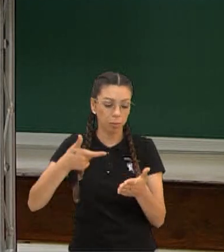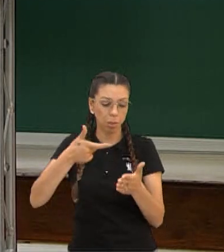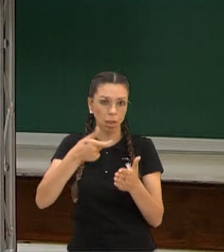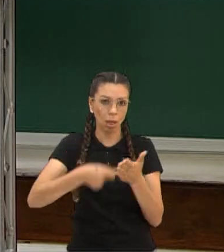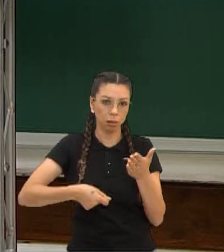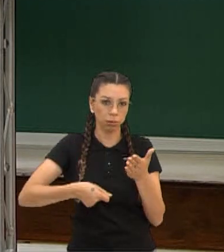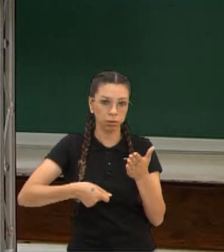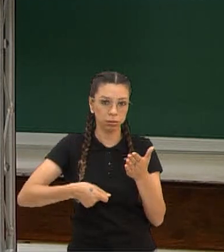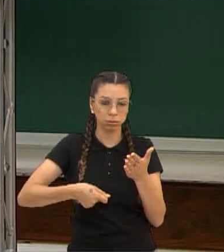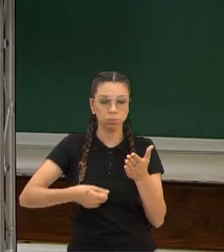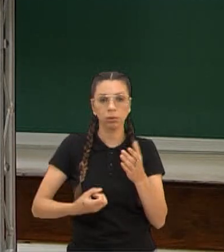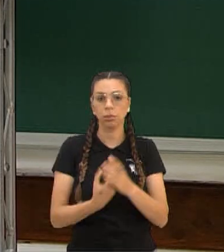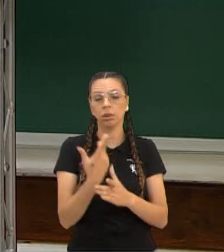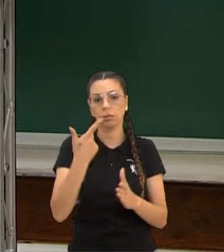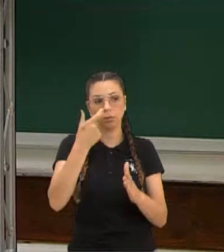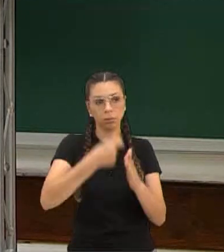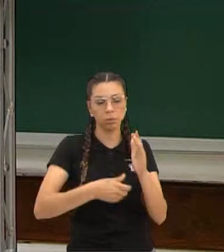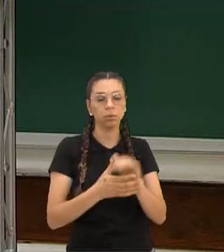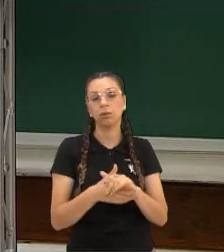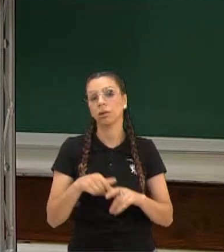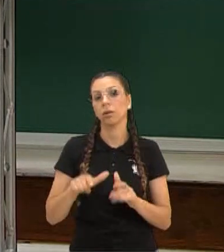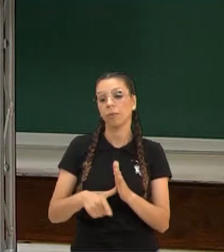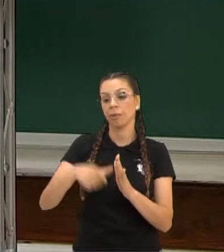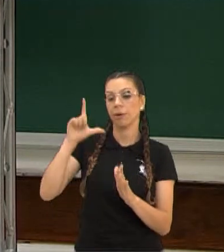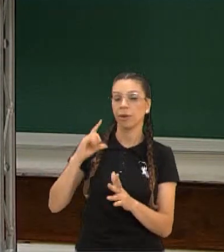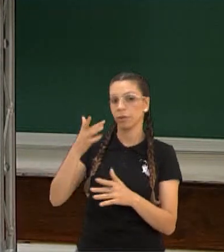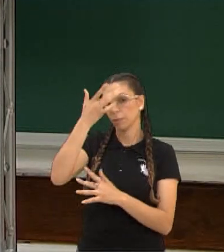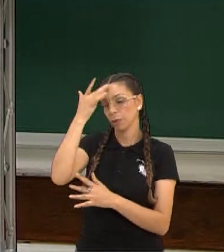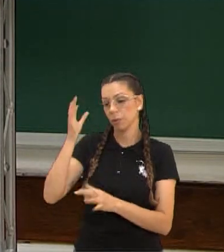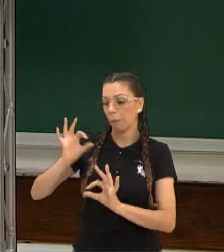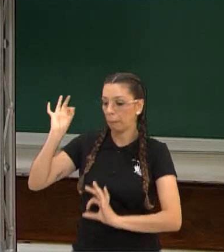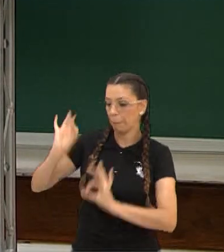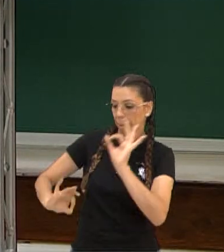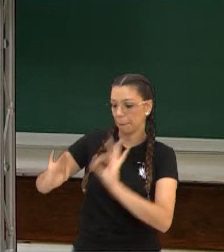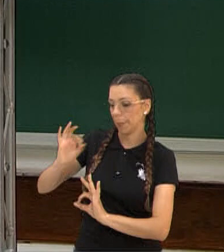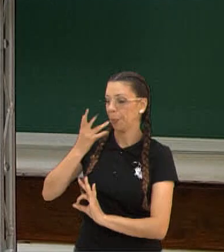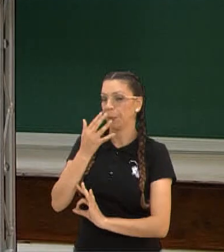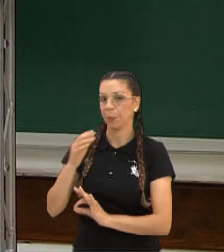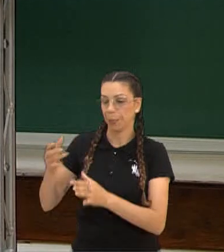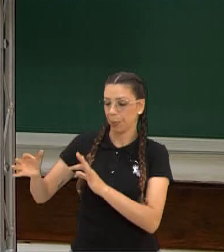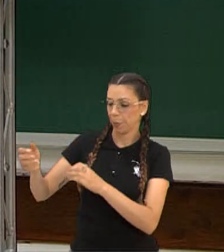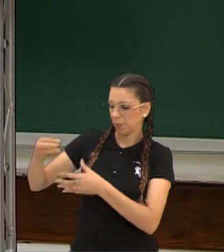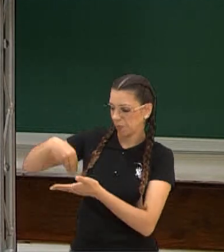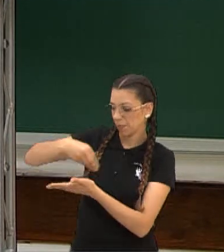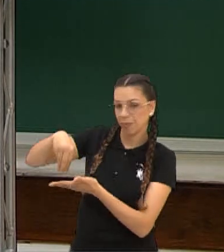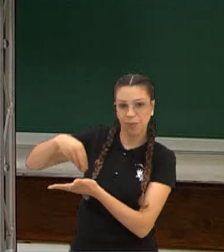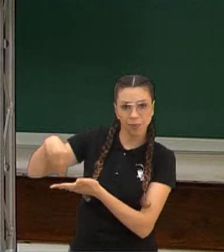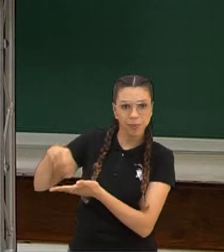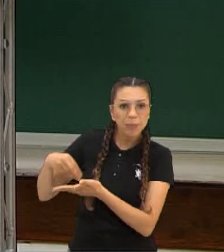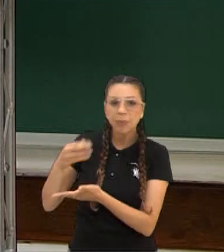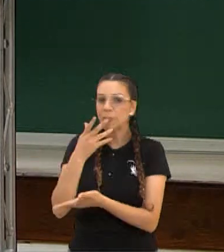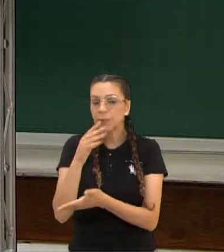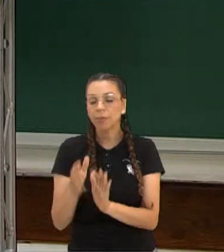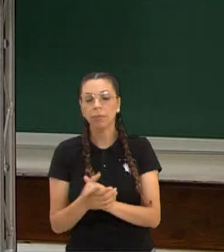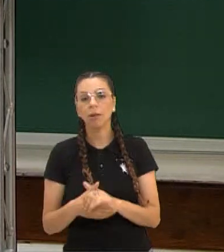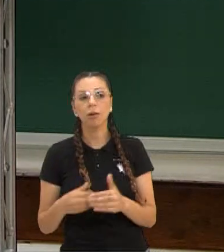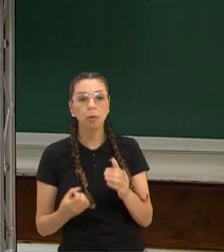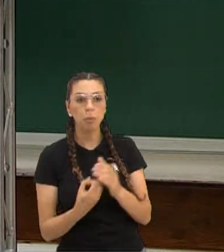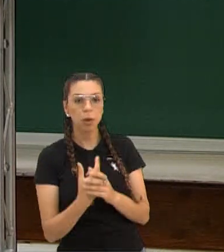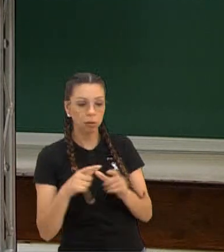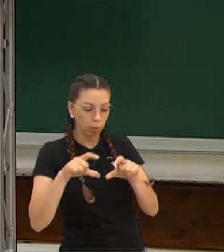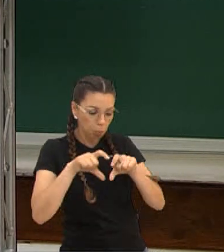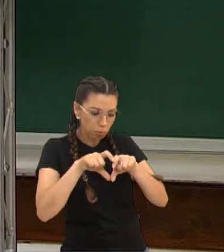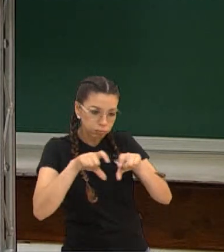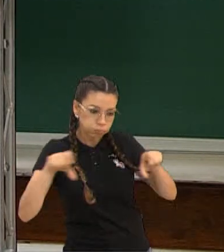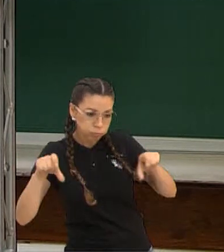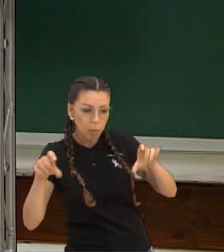tinta, né? Antigamente a pessoa tinha que preparar todos os pigmentos no seu ateliê lá para misturar as tintas, e ali não, começou aqueles tubos de